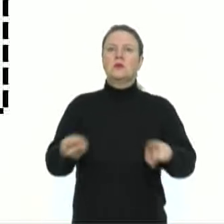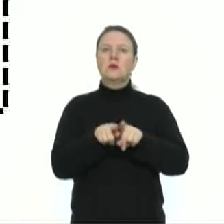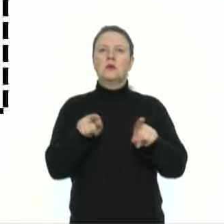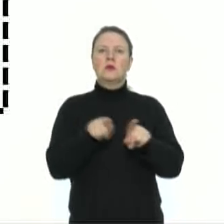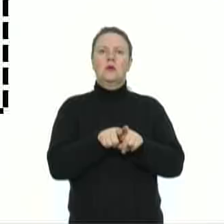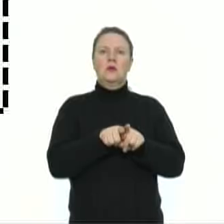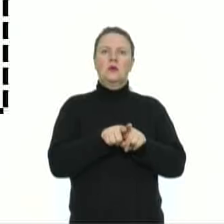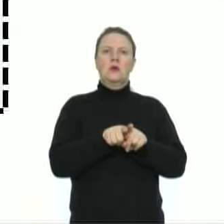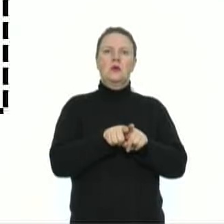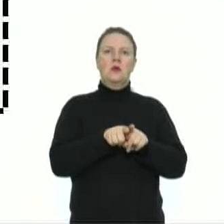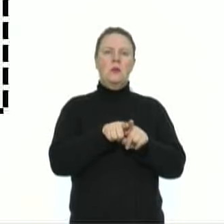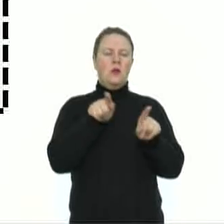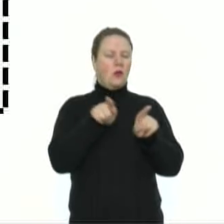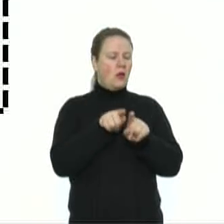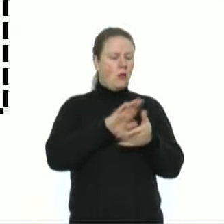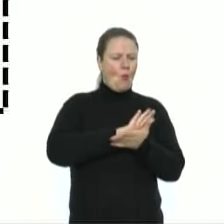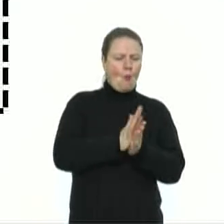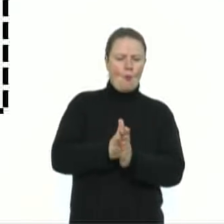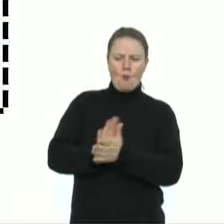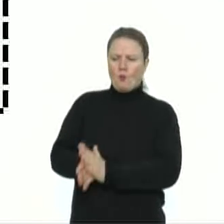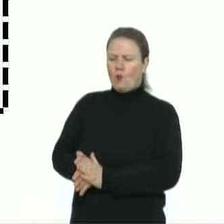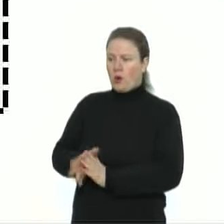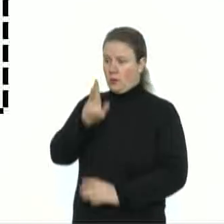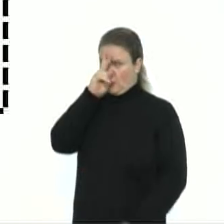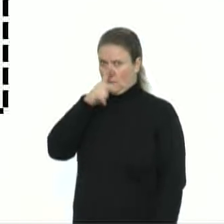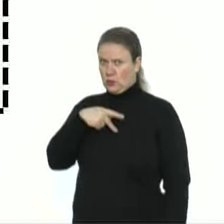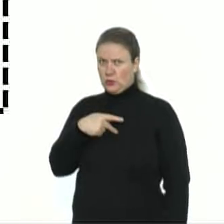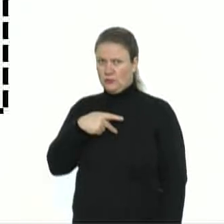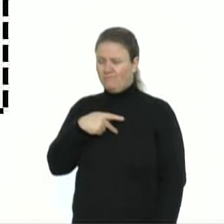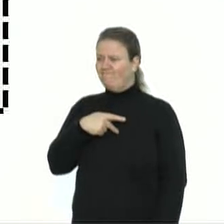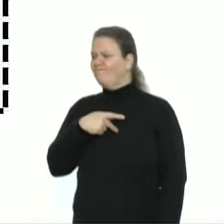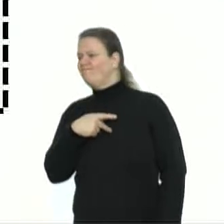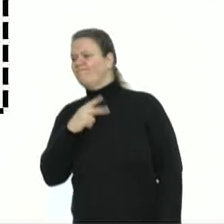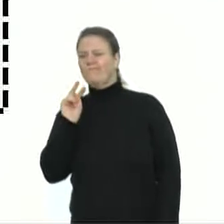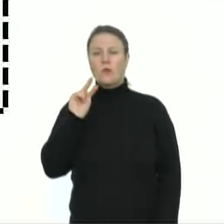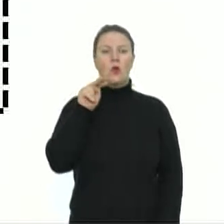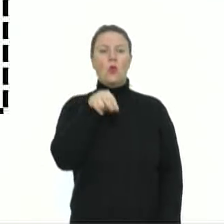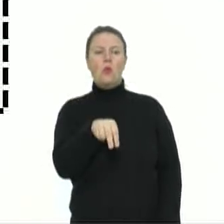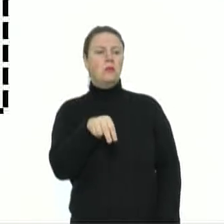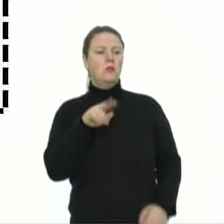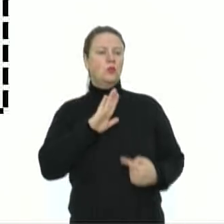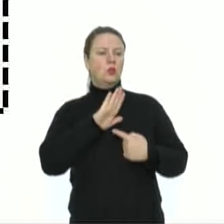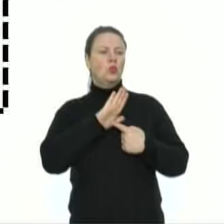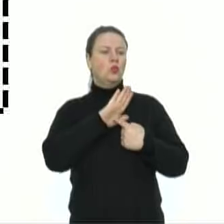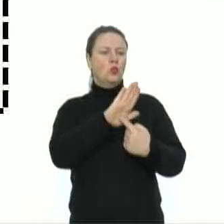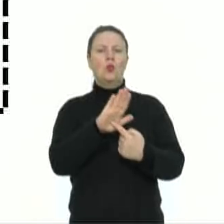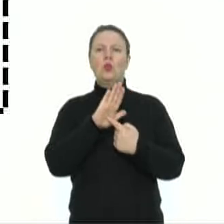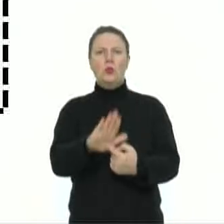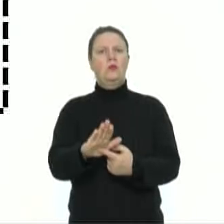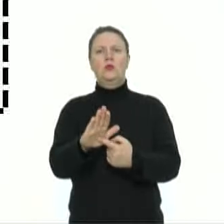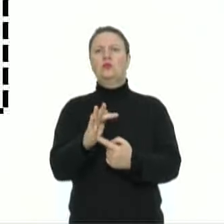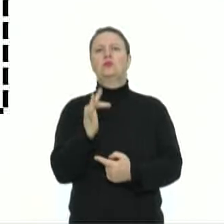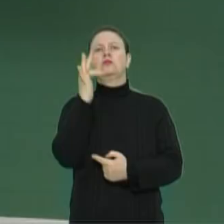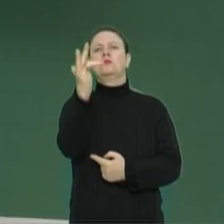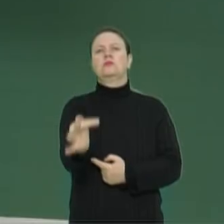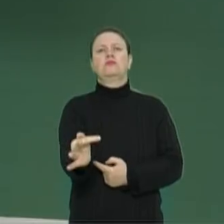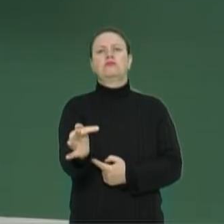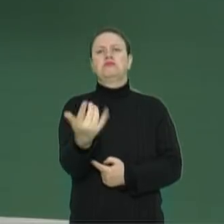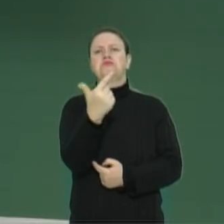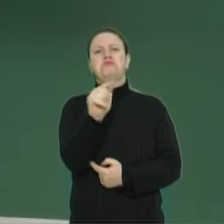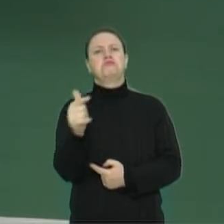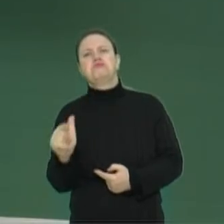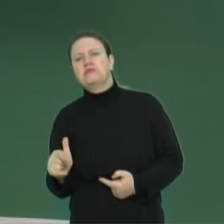coisas particulares que o rodeiam e, portanto, apontando para o nada, para o futuro, que não existe, não